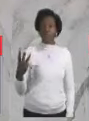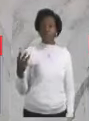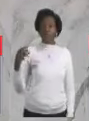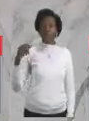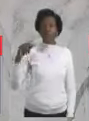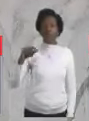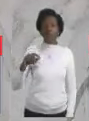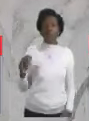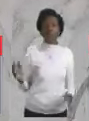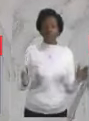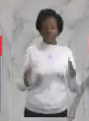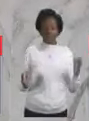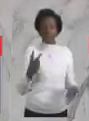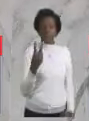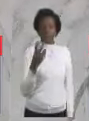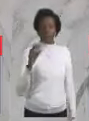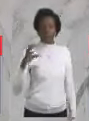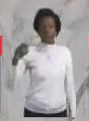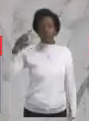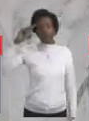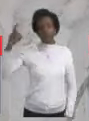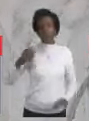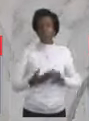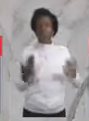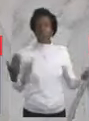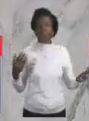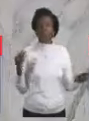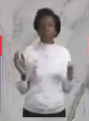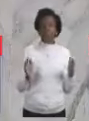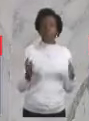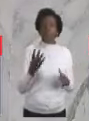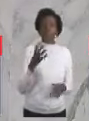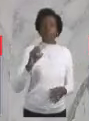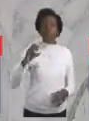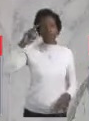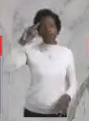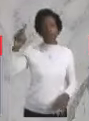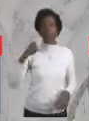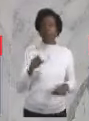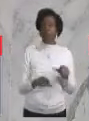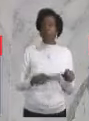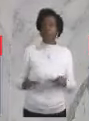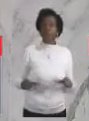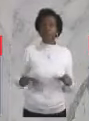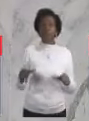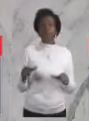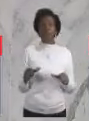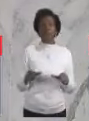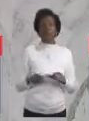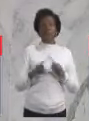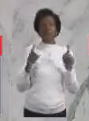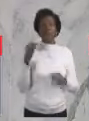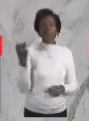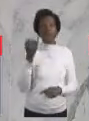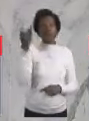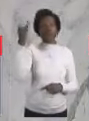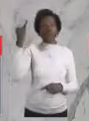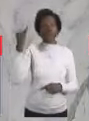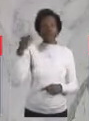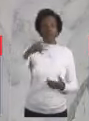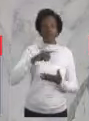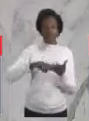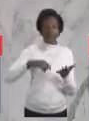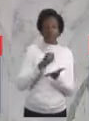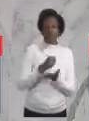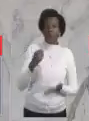criou a duzentenario ou a quarentena porque eles mudam de acordo né como há a necessidade mas o fato é que a interrupção do contrato